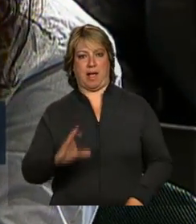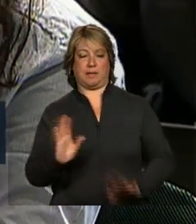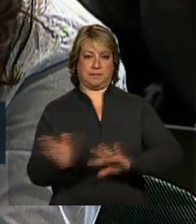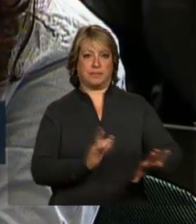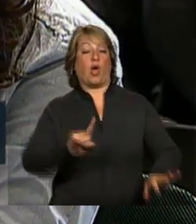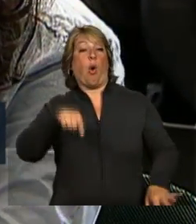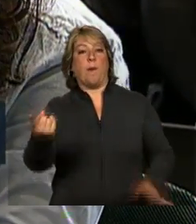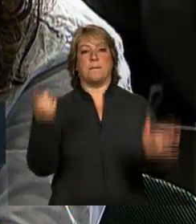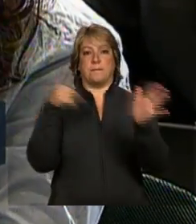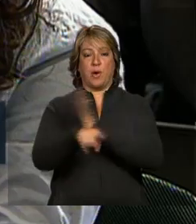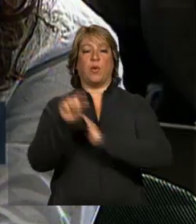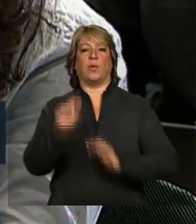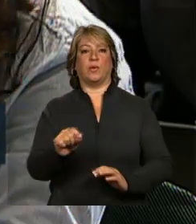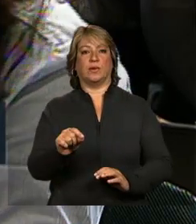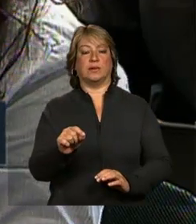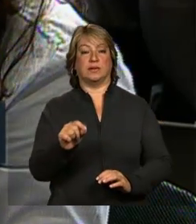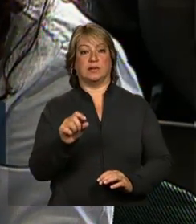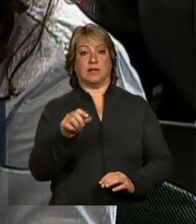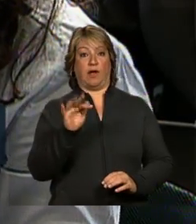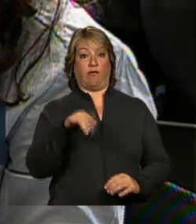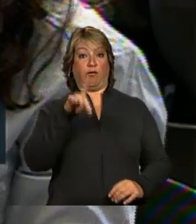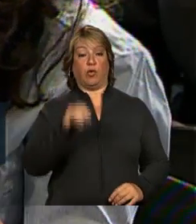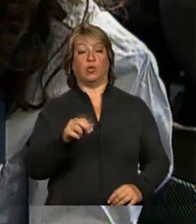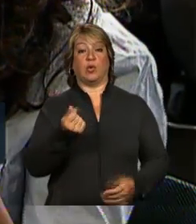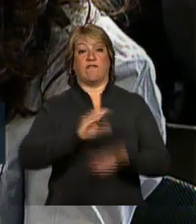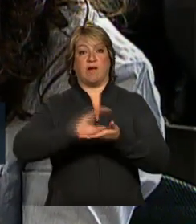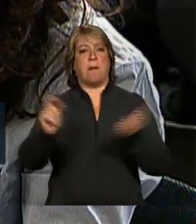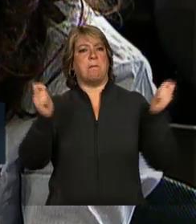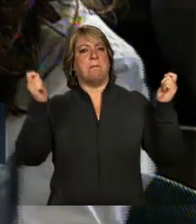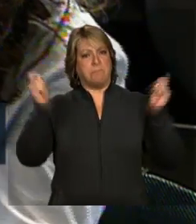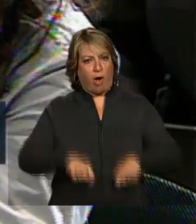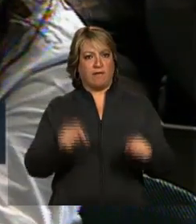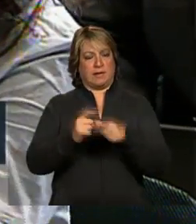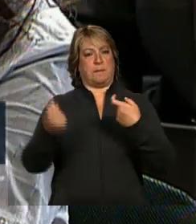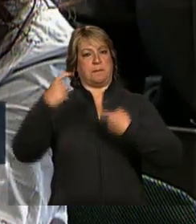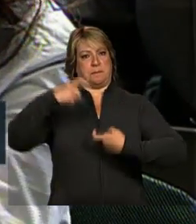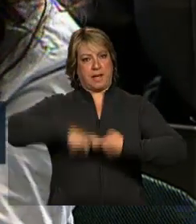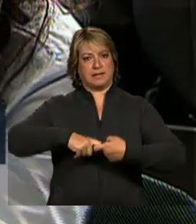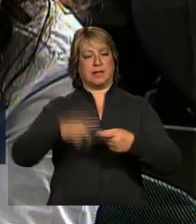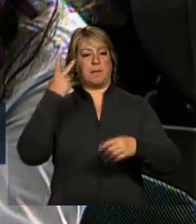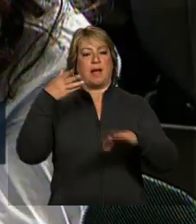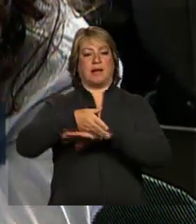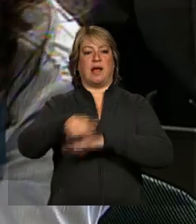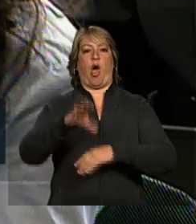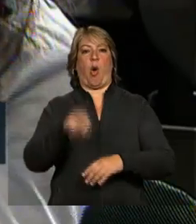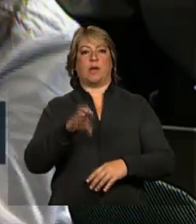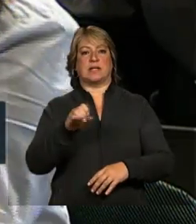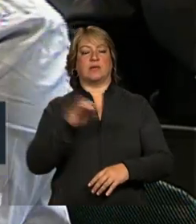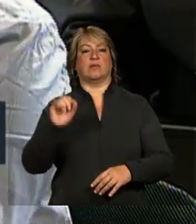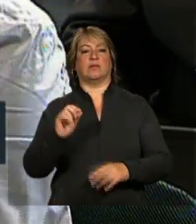pergunta é se os fundos de investimento podem formar parcerias para participar dessas concessões seja de